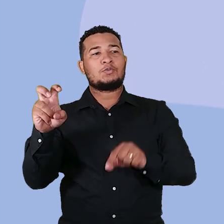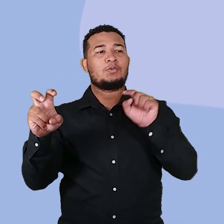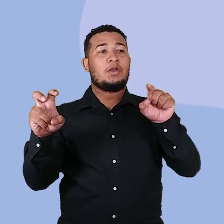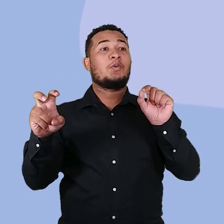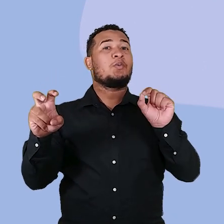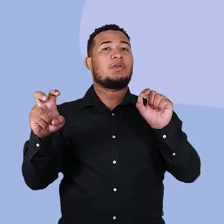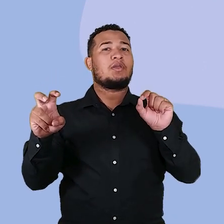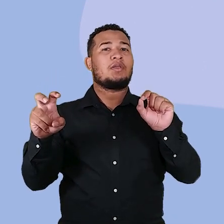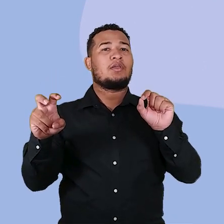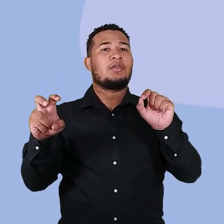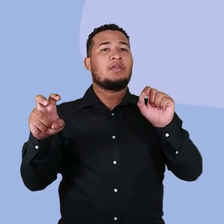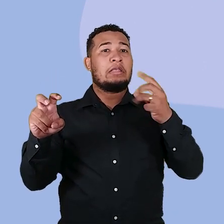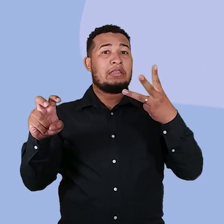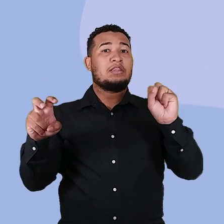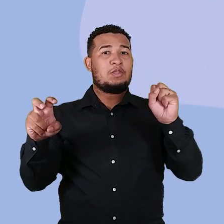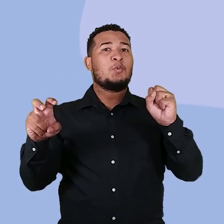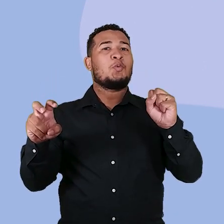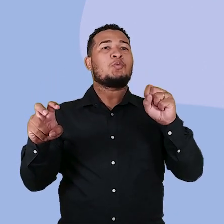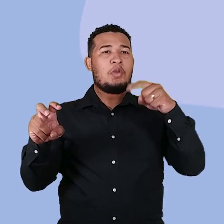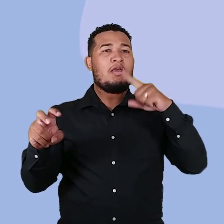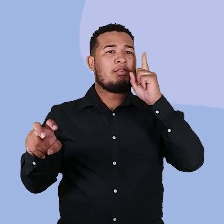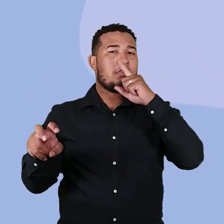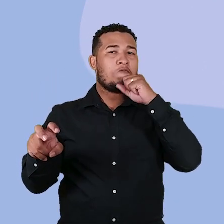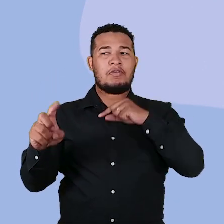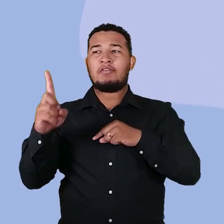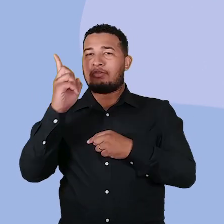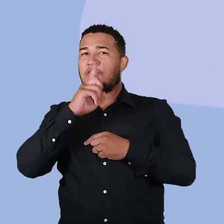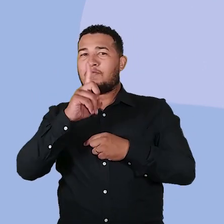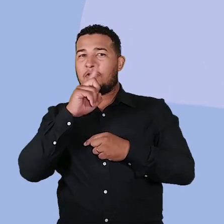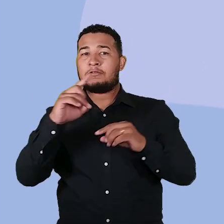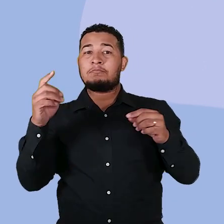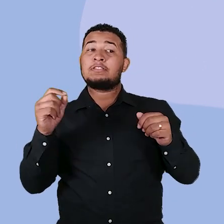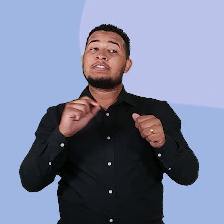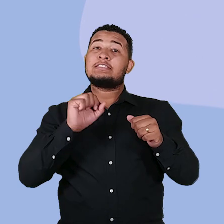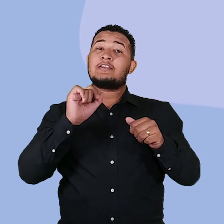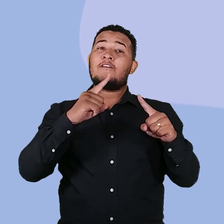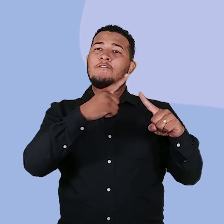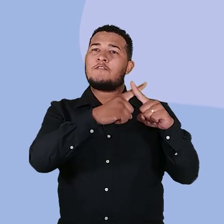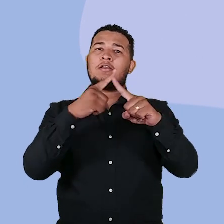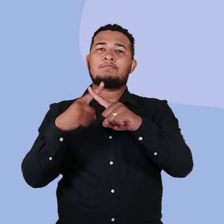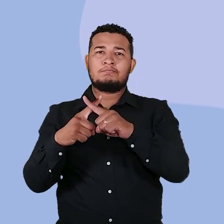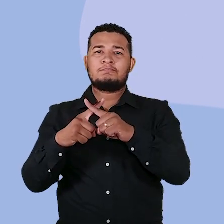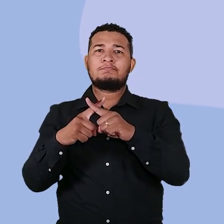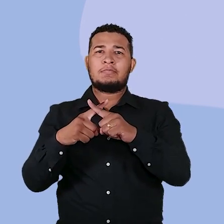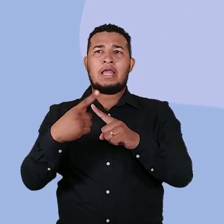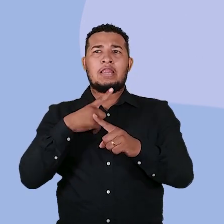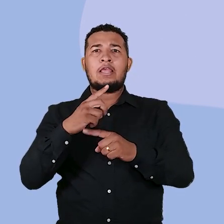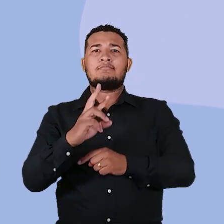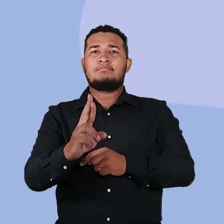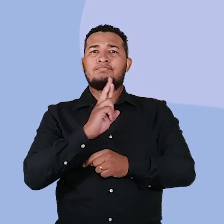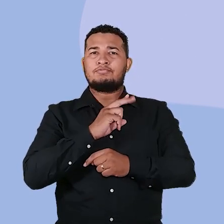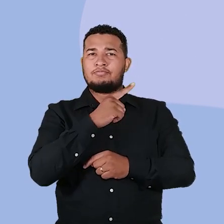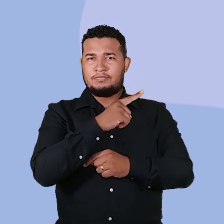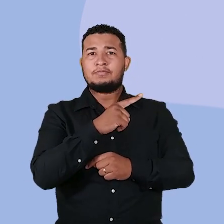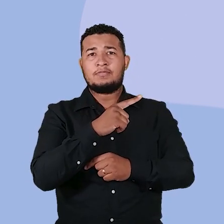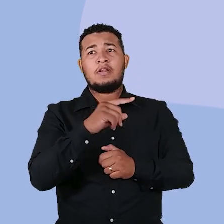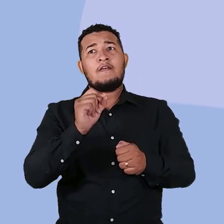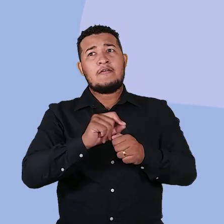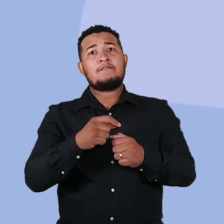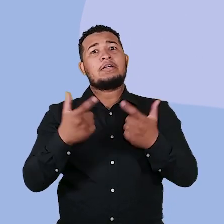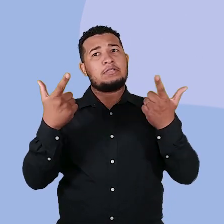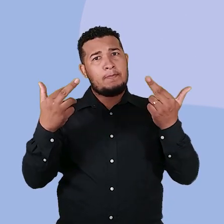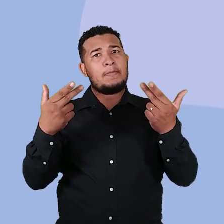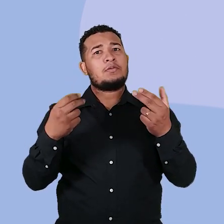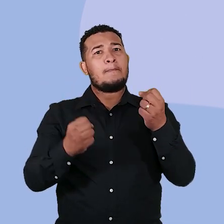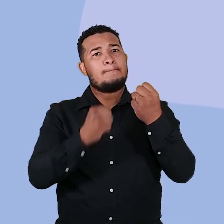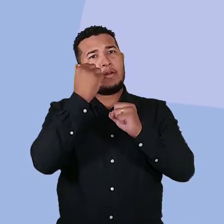mil eram defeituosos máquina dois 38 em cada mil eram defeituosos multiplicando tudo aí você vai achar essa vaca